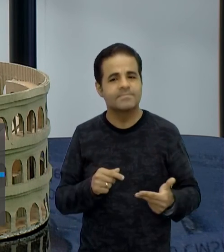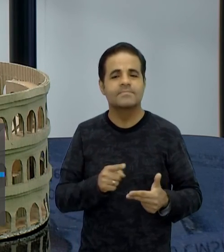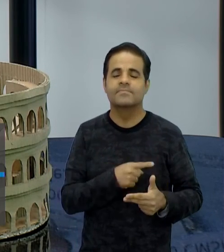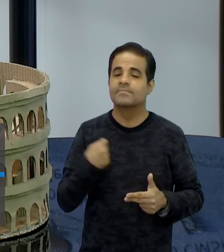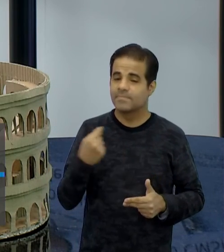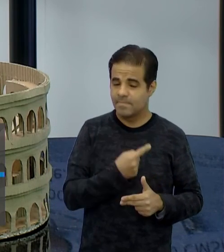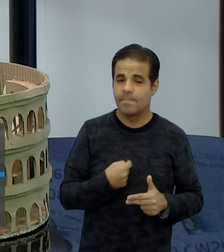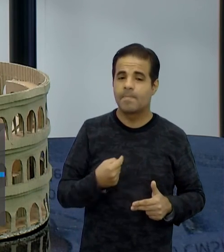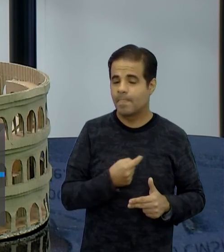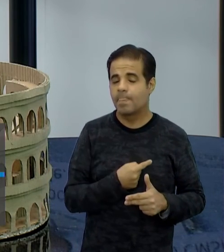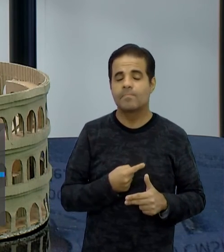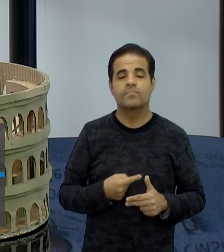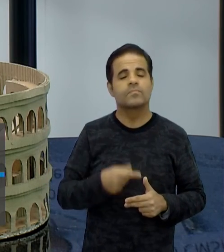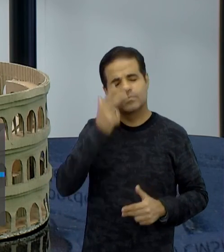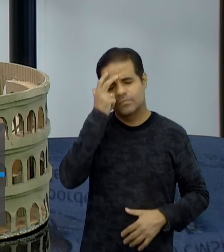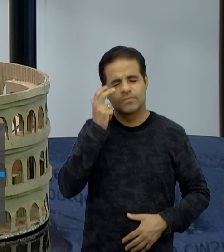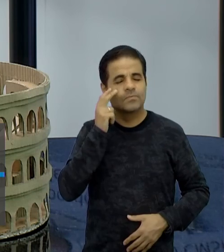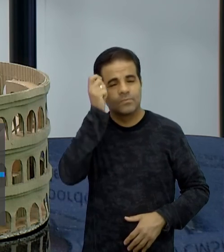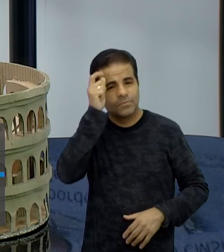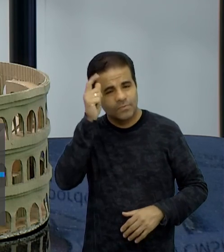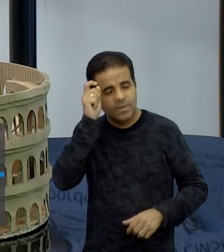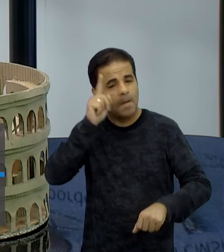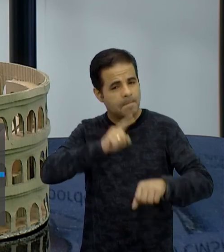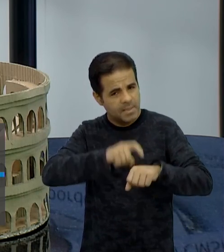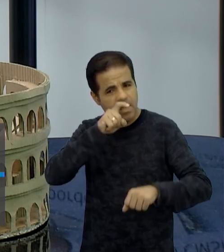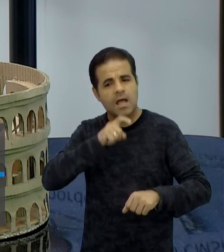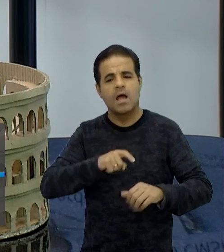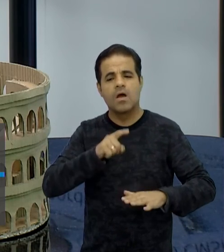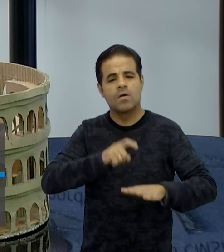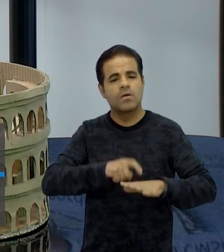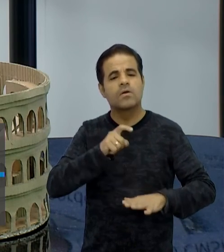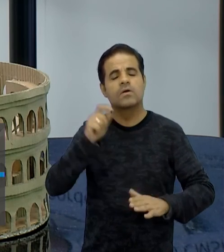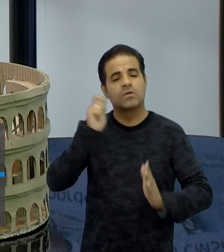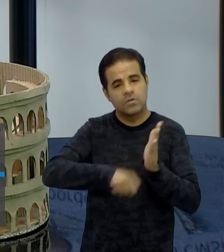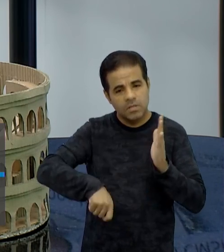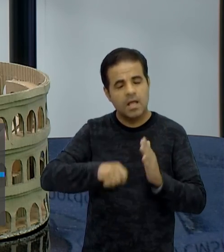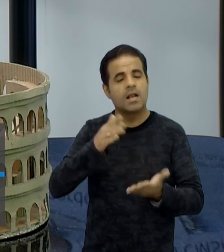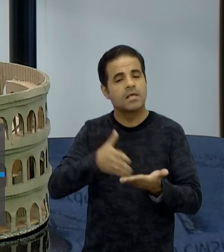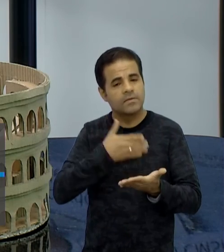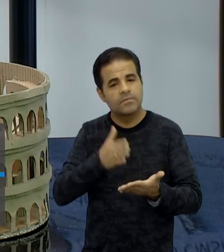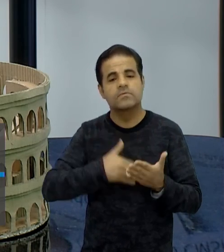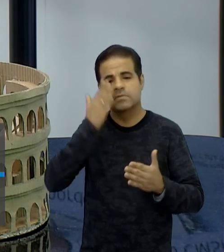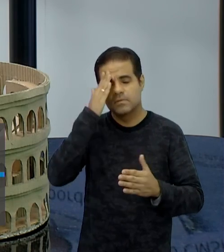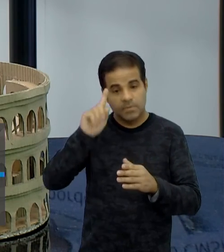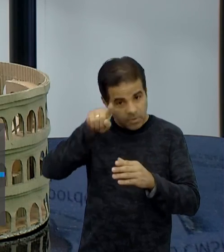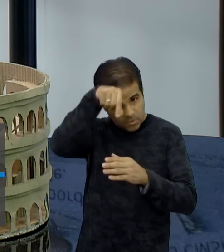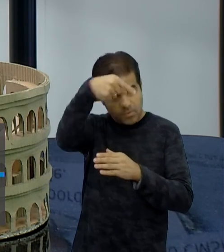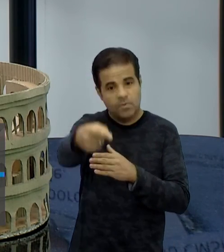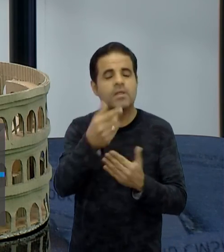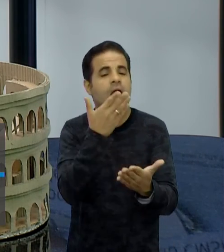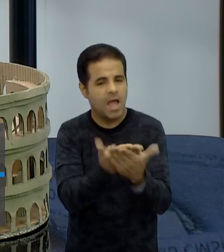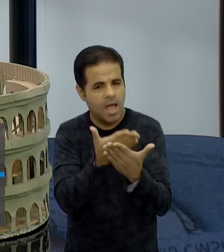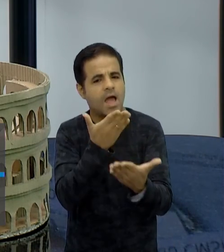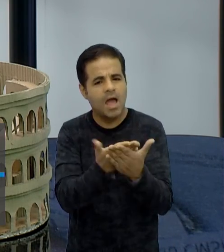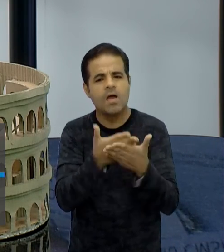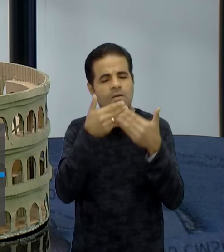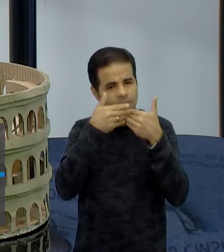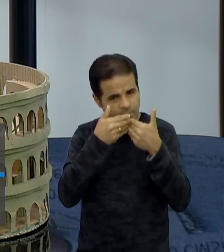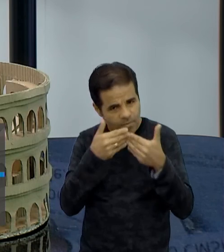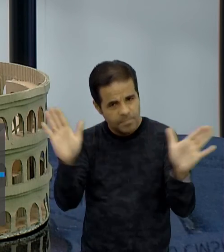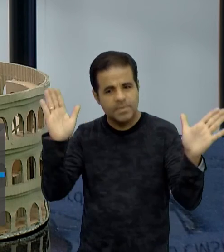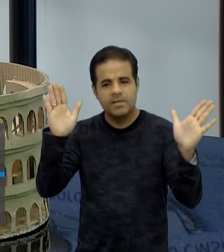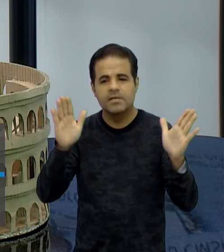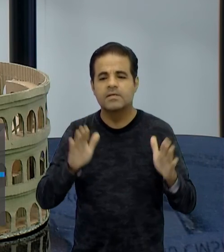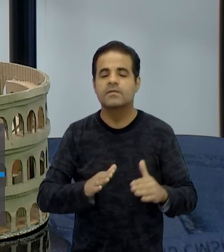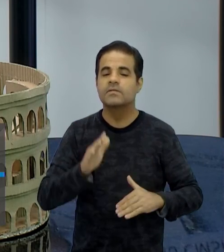que a nossa cultura imaterial ela é registrada em um livro de saberes. Na próxima aula nós vamos abrir o livro de